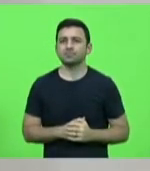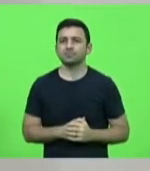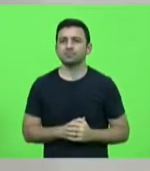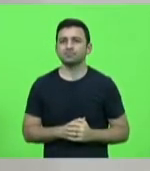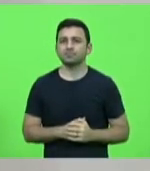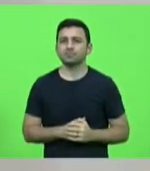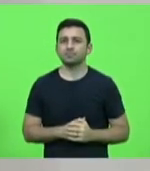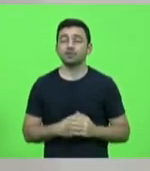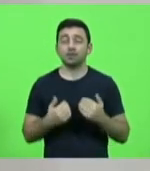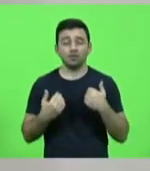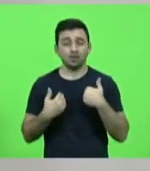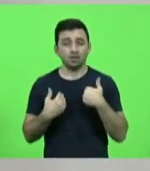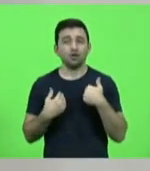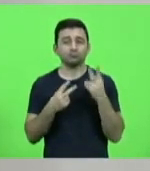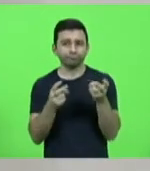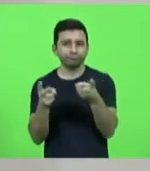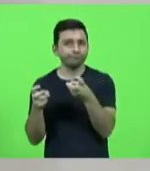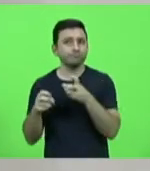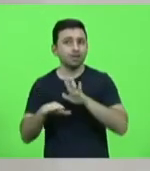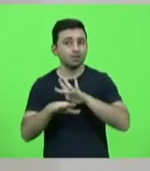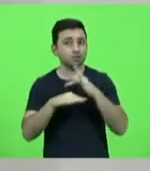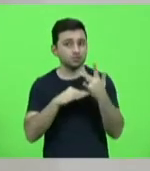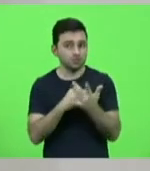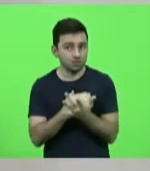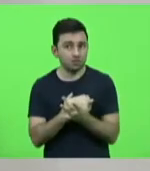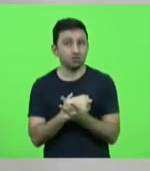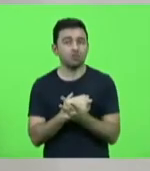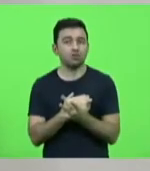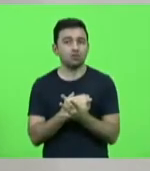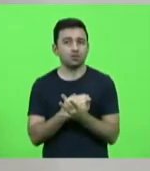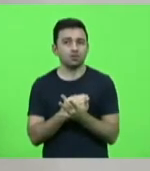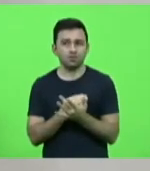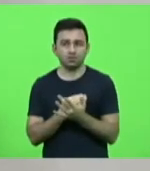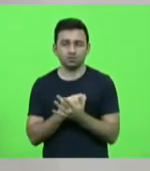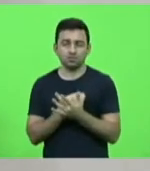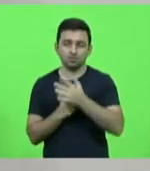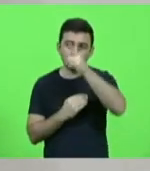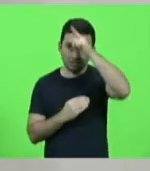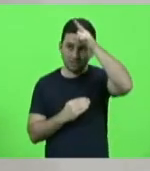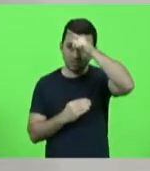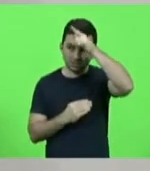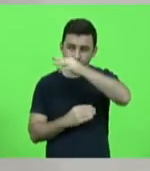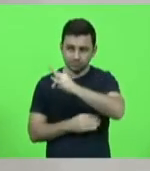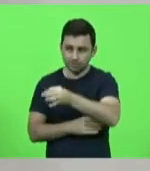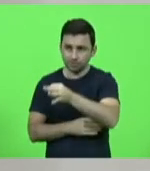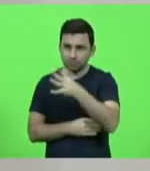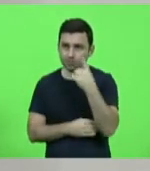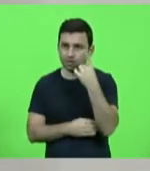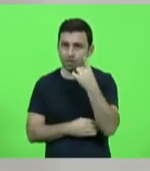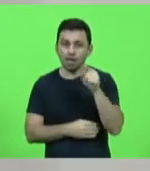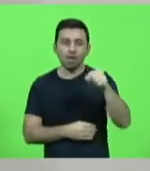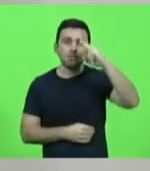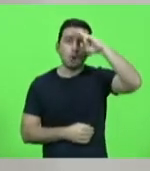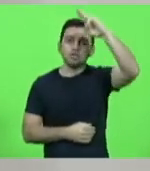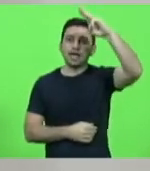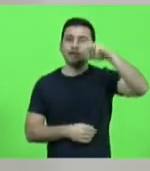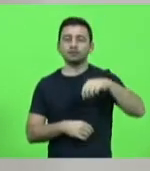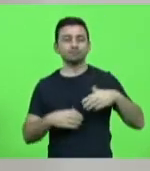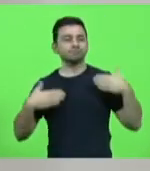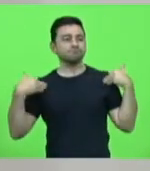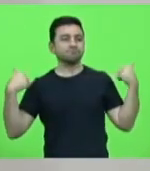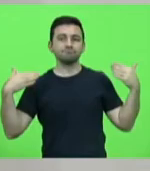E eu vejo nas redes sociais, deputado Sargento Lima, o chefe Moisés passeando pelo